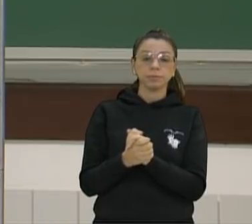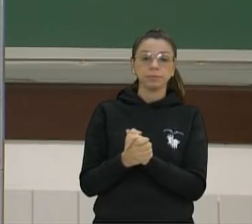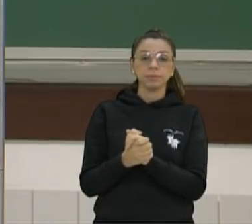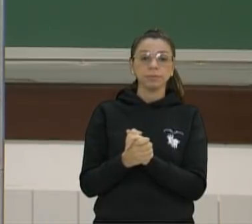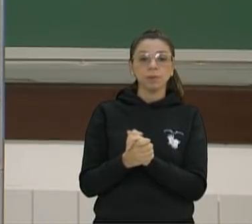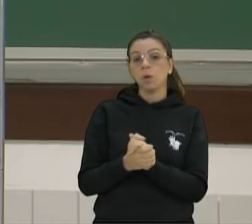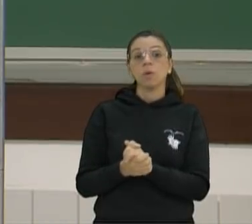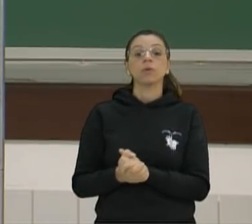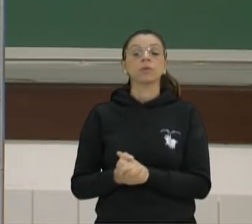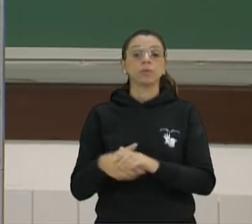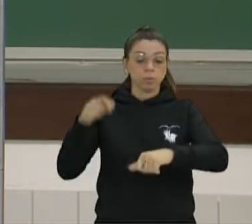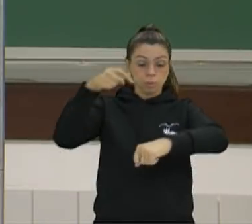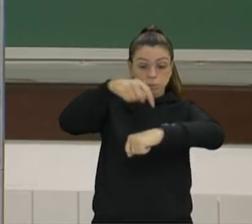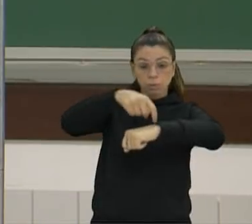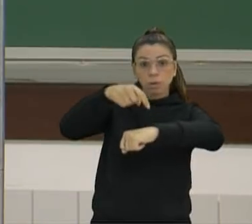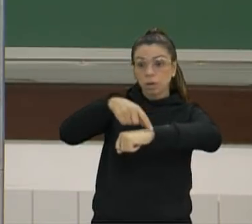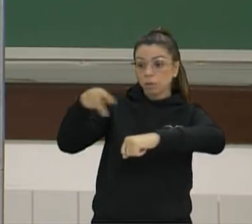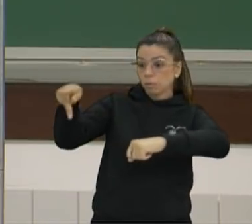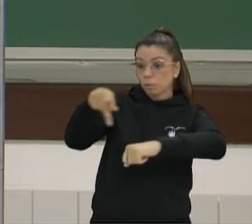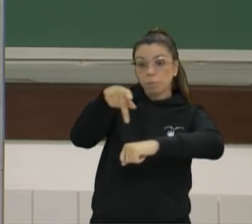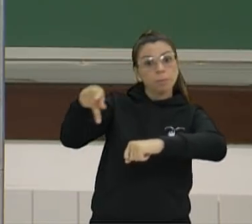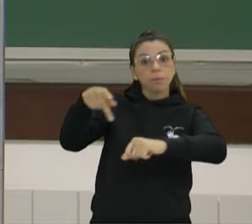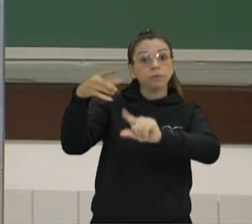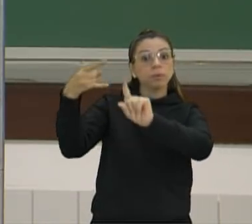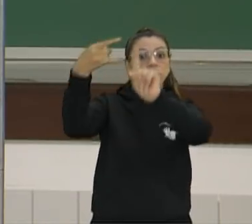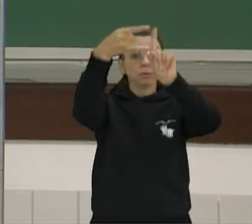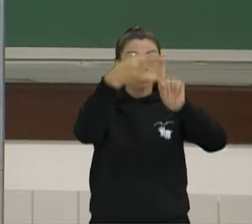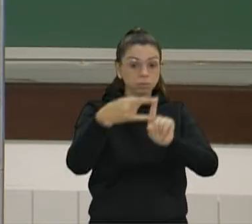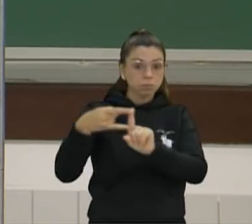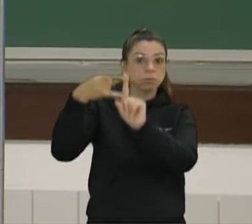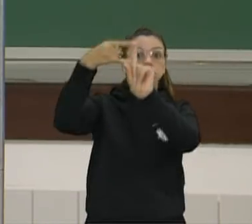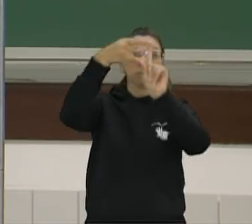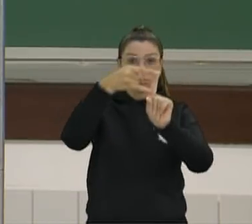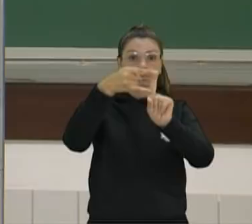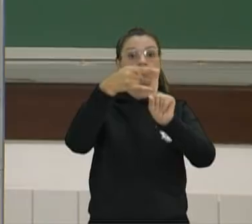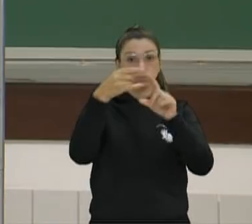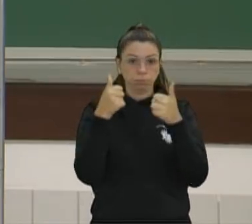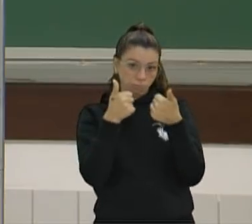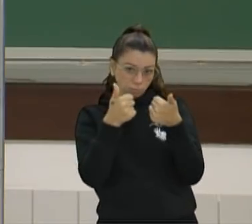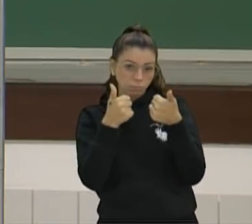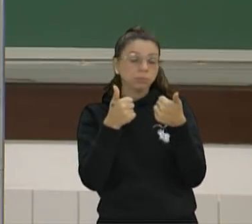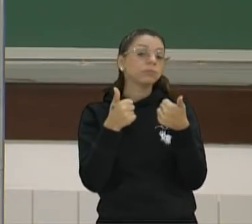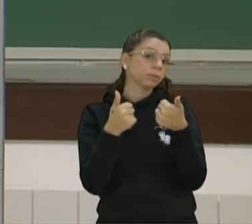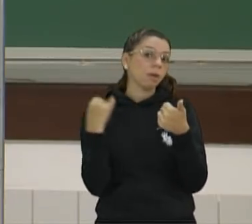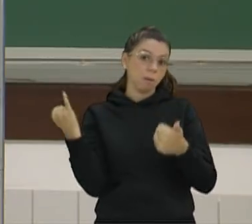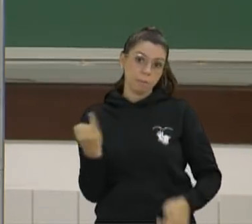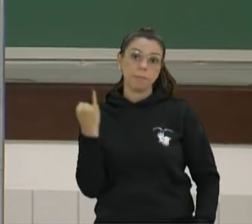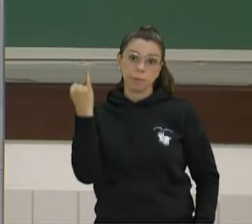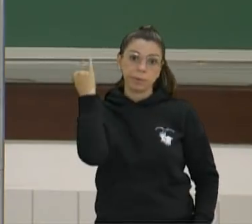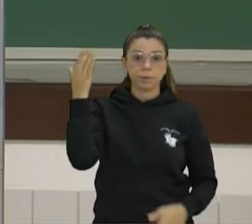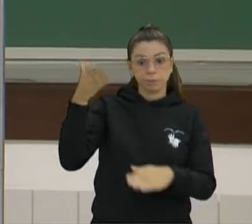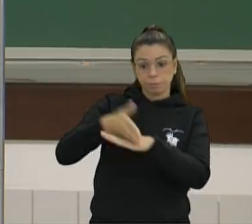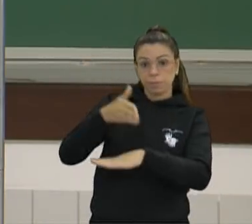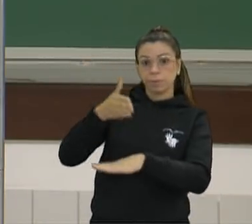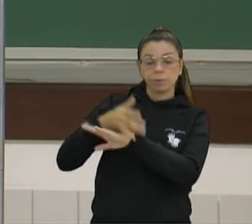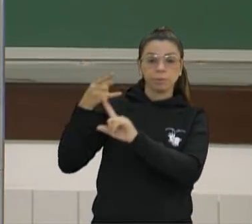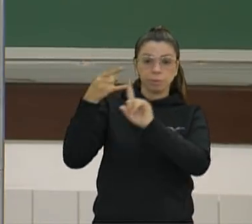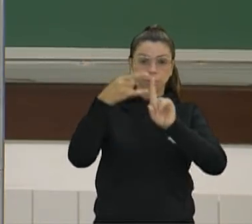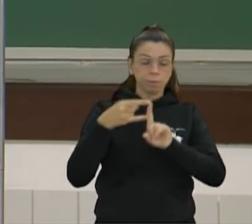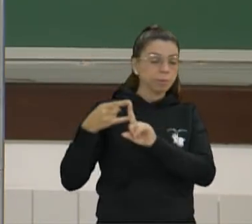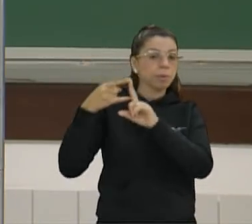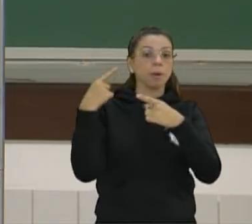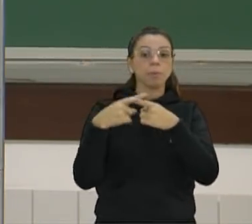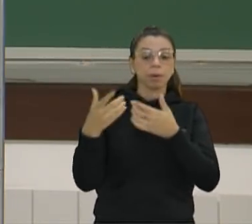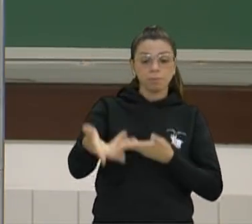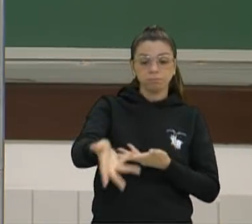de olho nos horários em que os professores estão fazendo as videoaulas via Google Meet. Tá? É bem importante participar dessas videoaulas porque é a interação